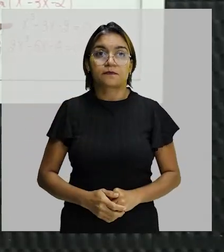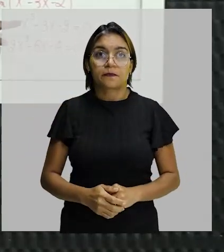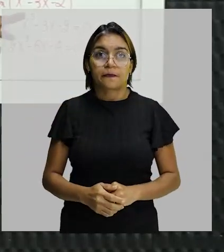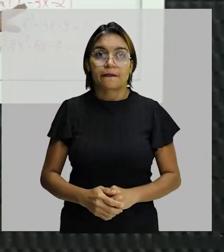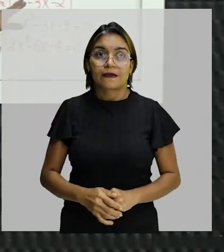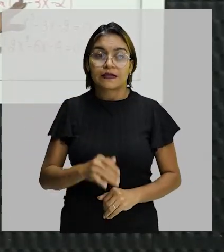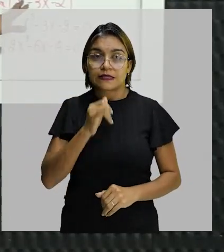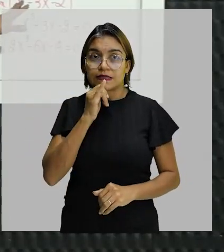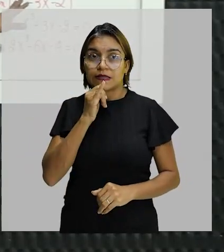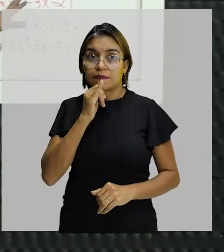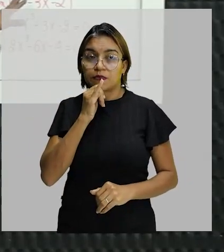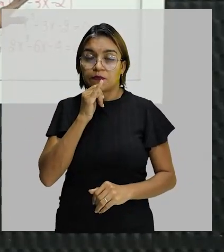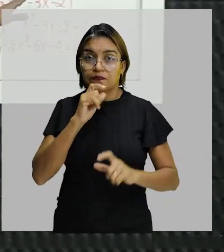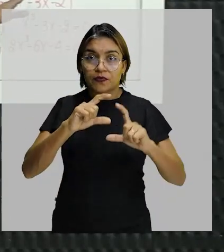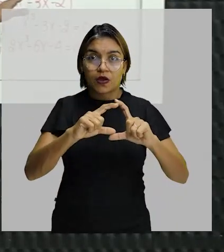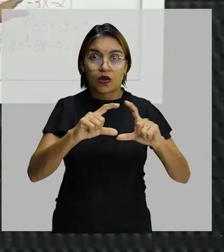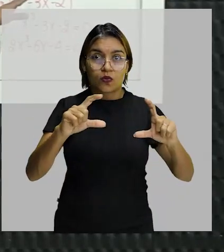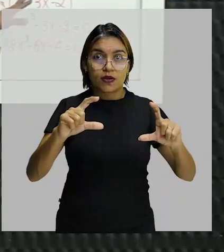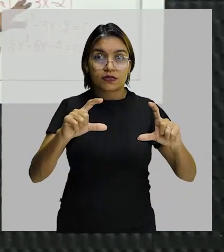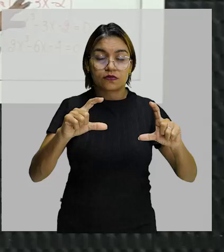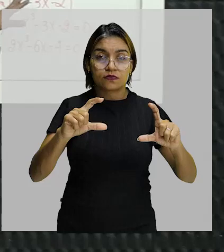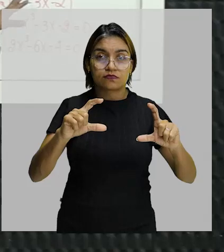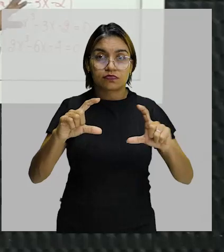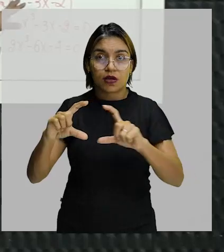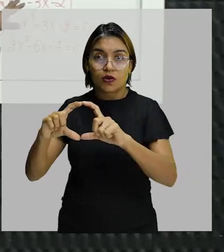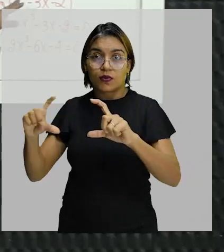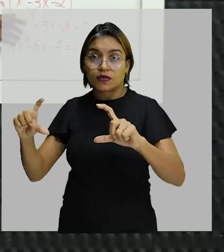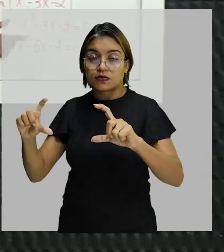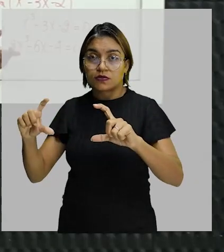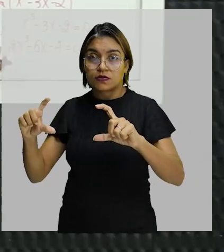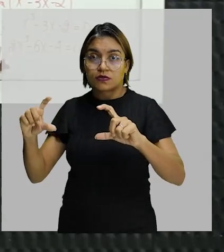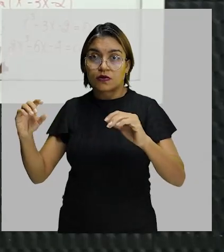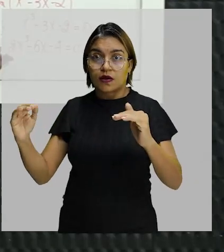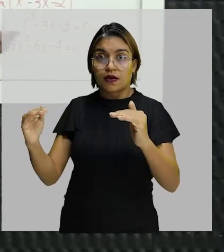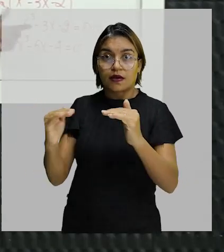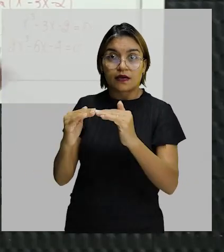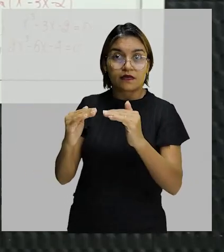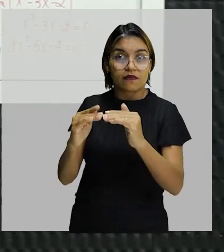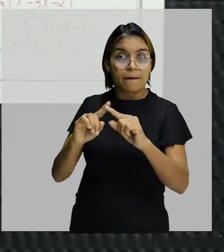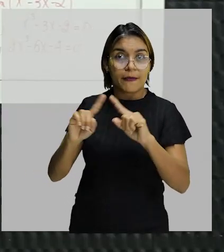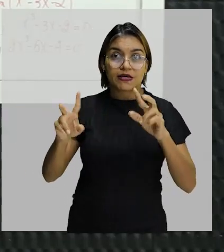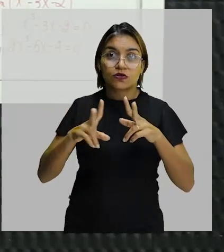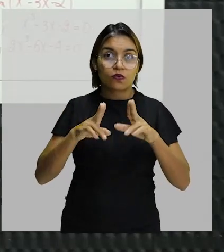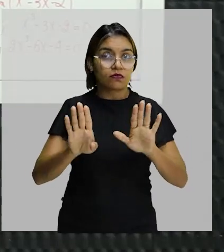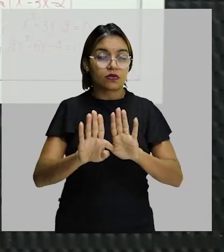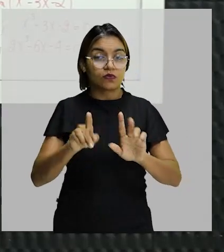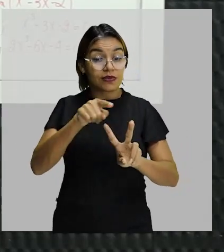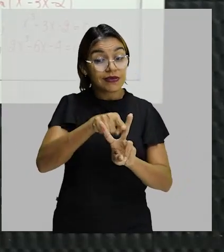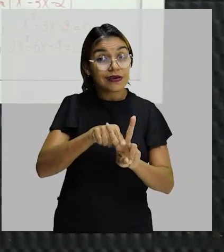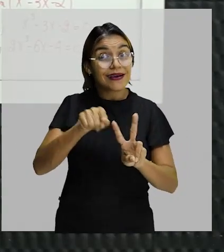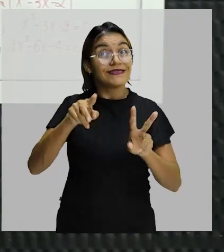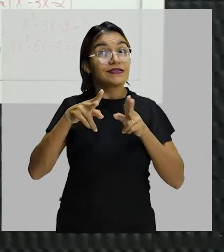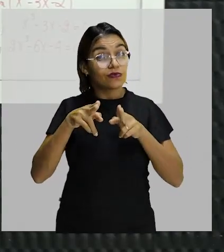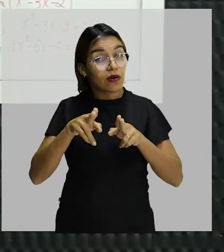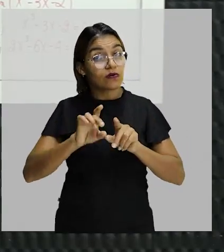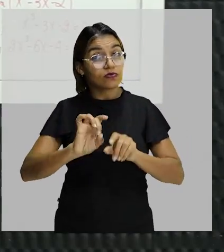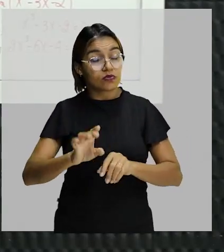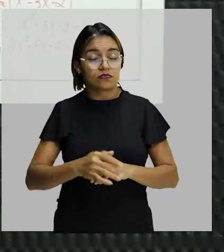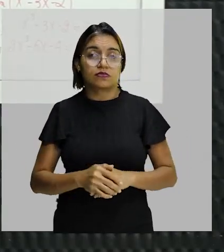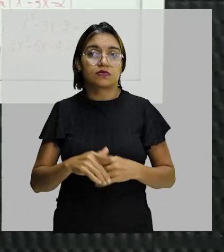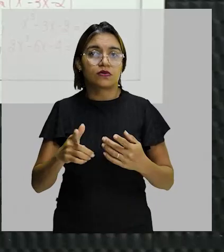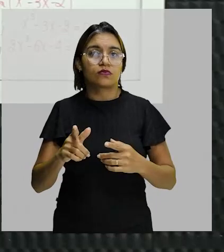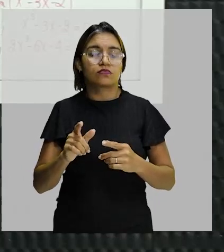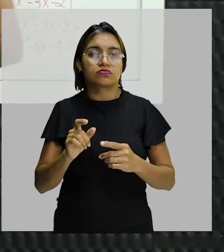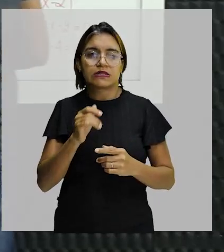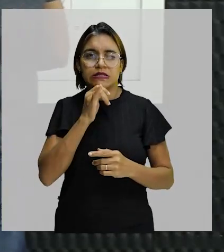e essa, embora sejam equações equivalentes, elas não são iguais, mas elas têm as mesmas raízes. E assim vai. Se você pode